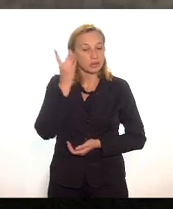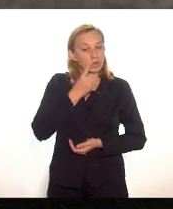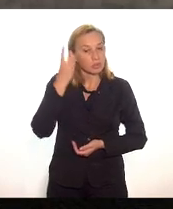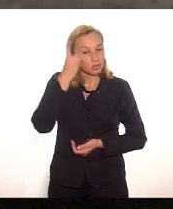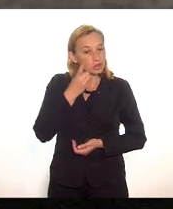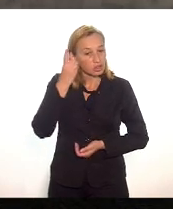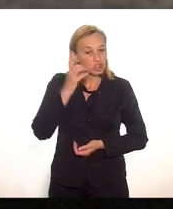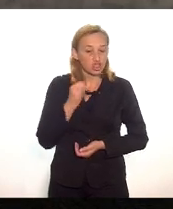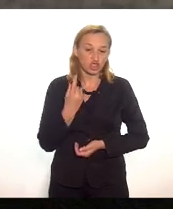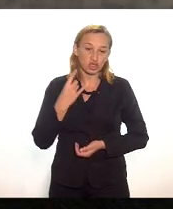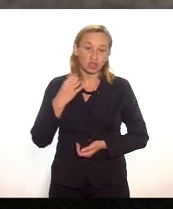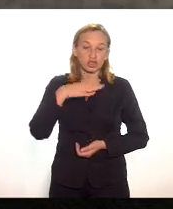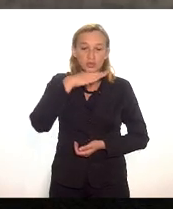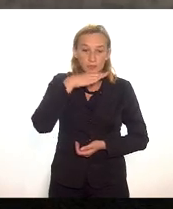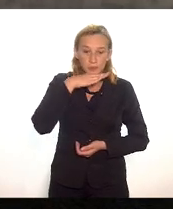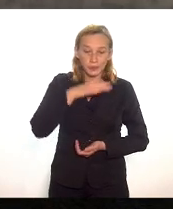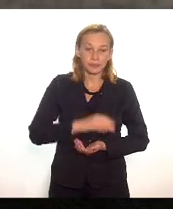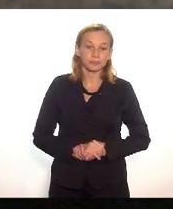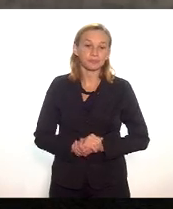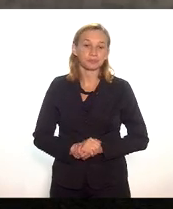Deputado Chiquinho da Mangueira.